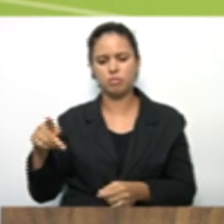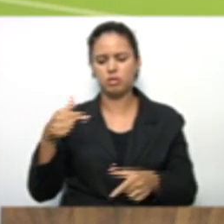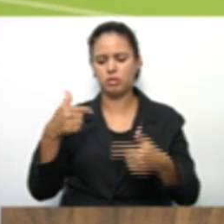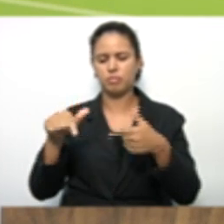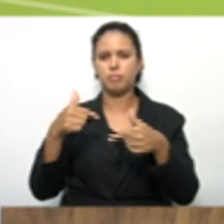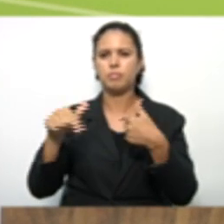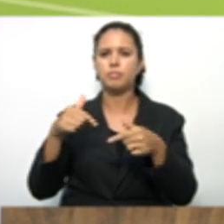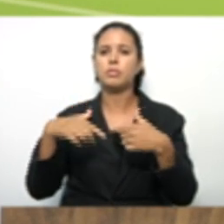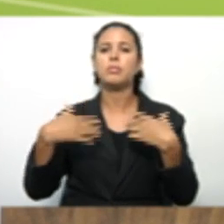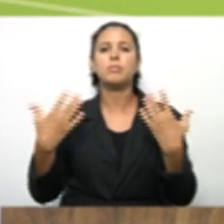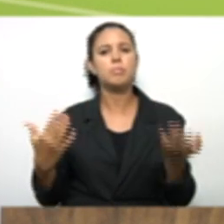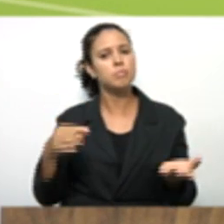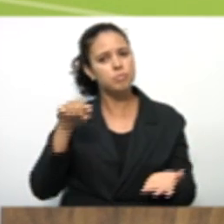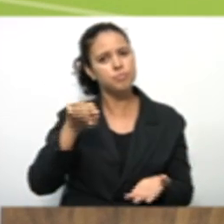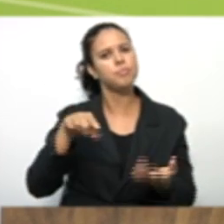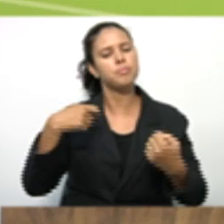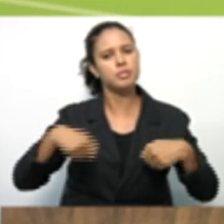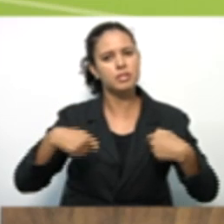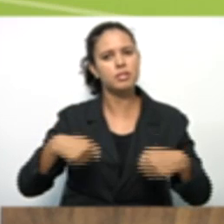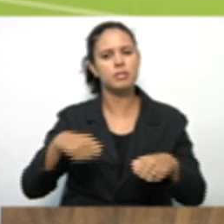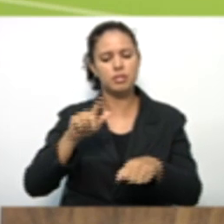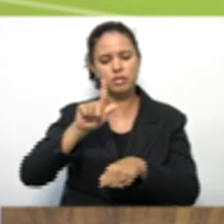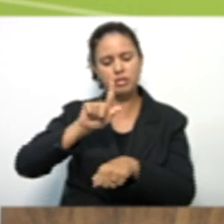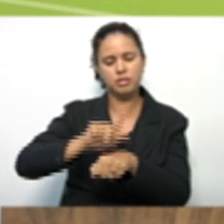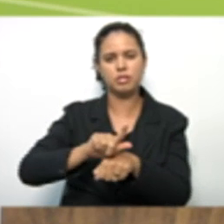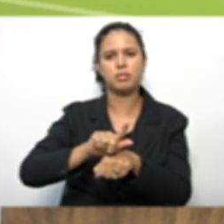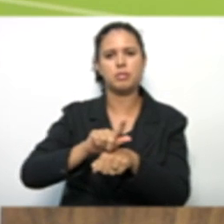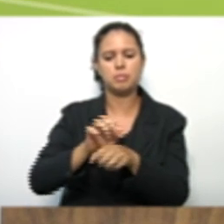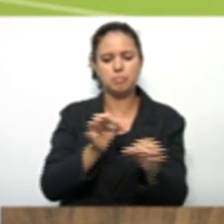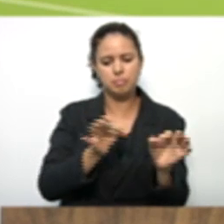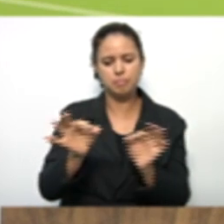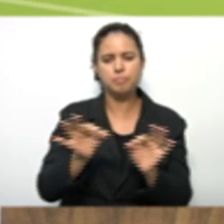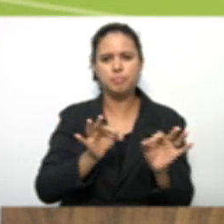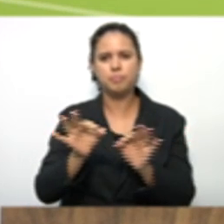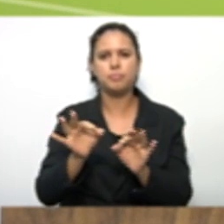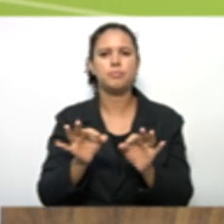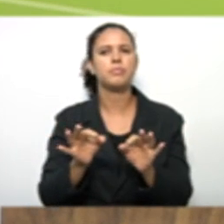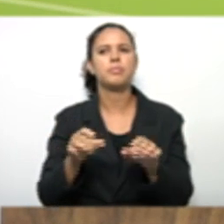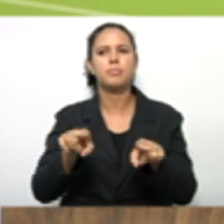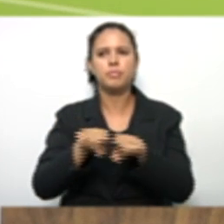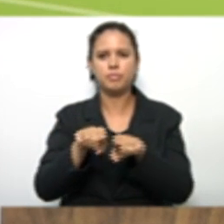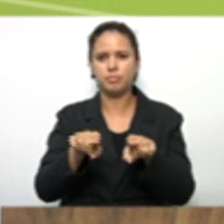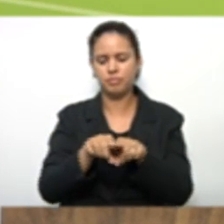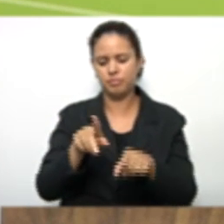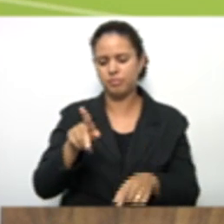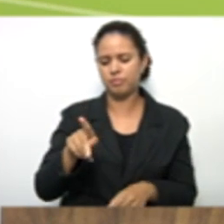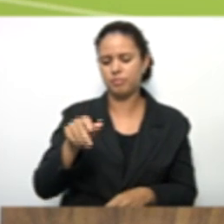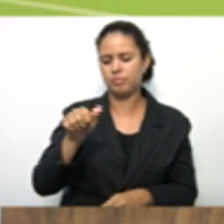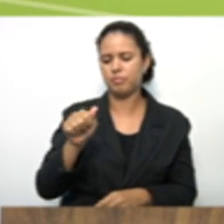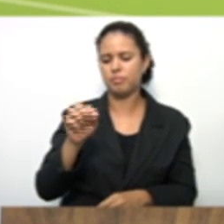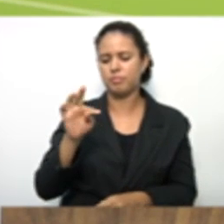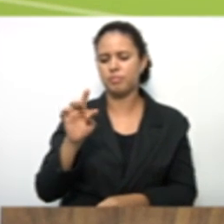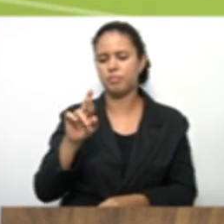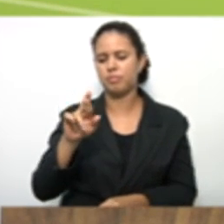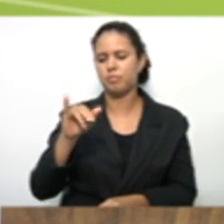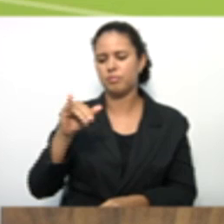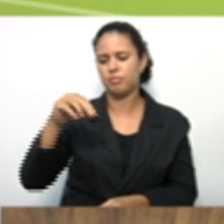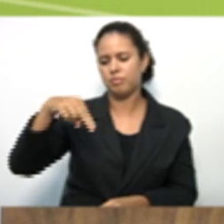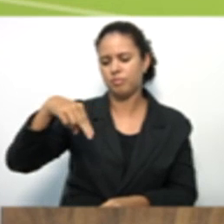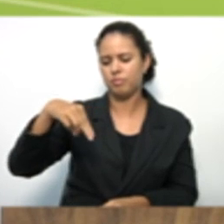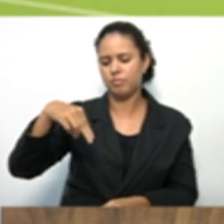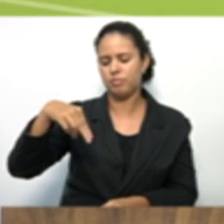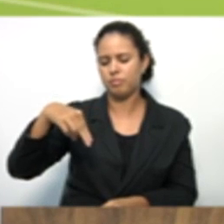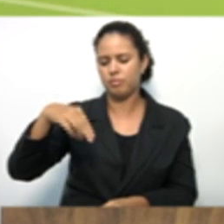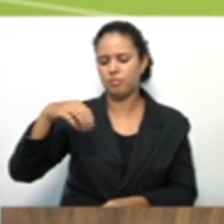ser essa pessoa que faz a gestão. Depois vimos que o patrimônio é quem? É o bem, mais os